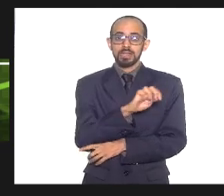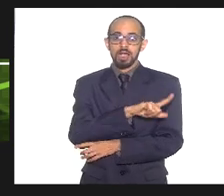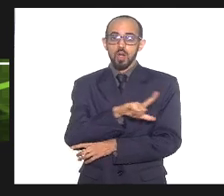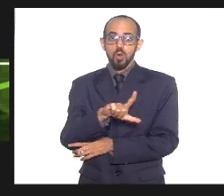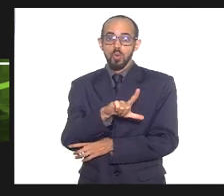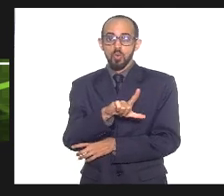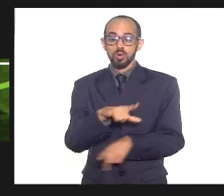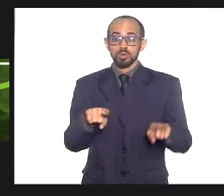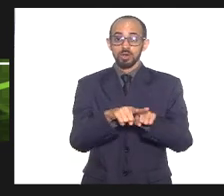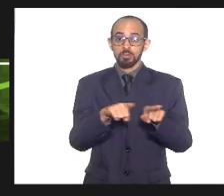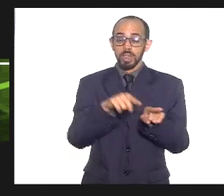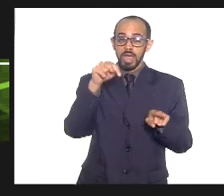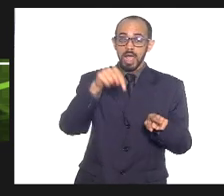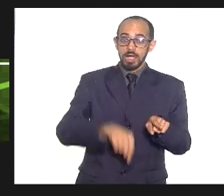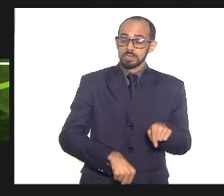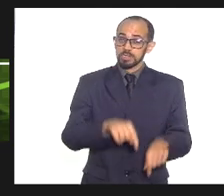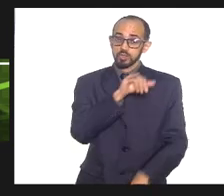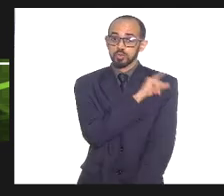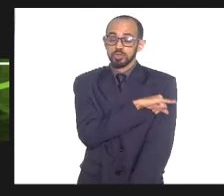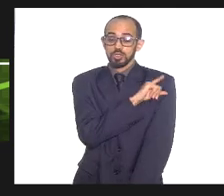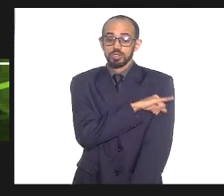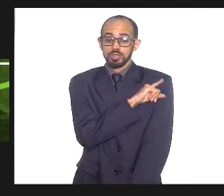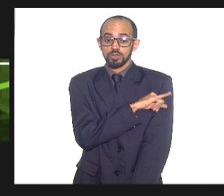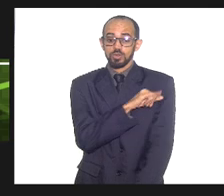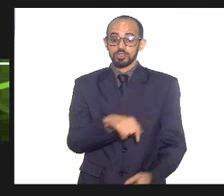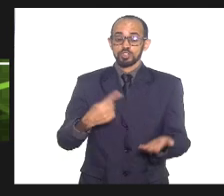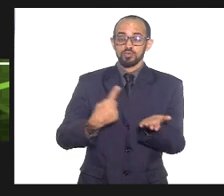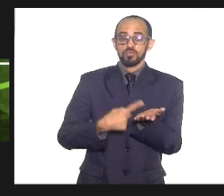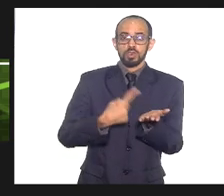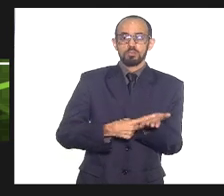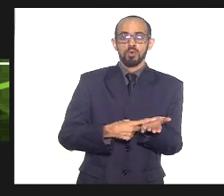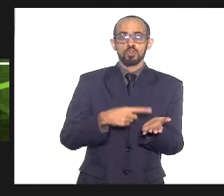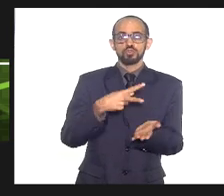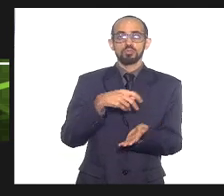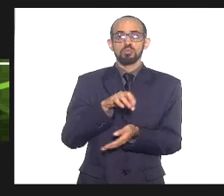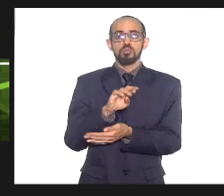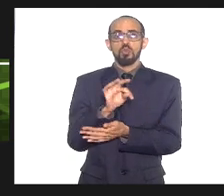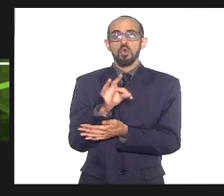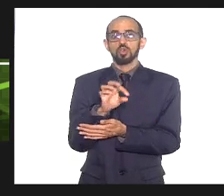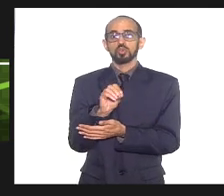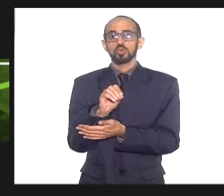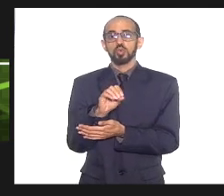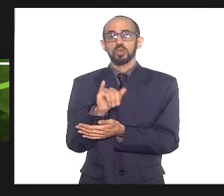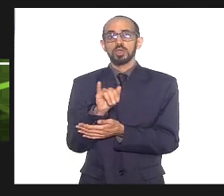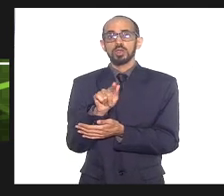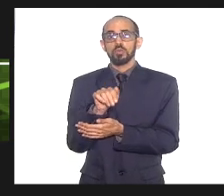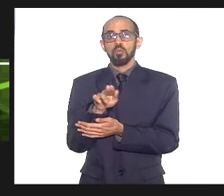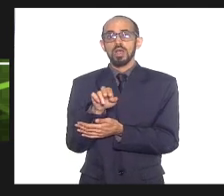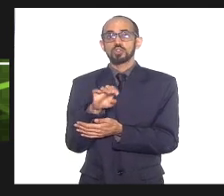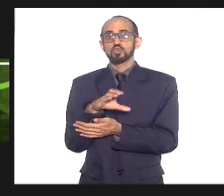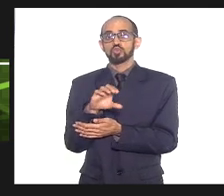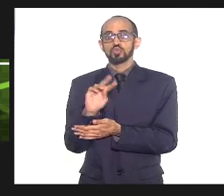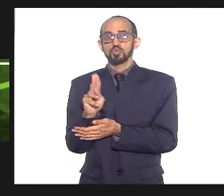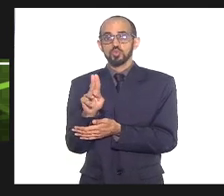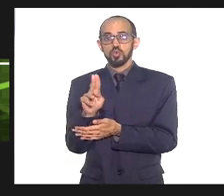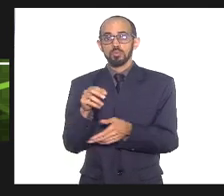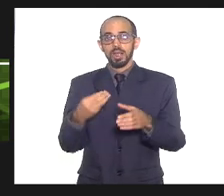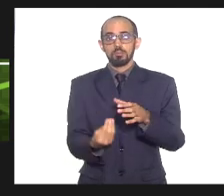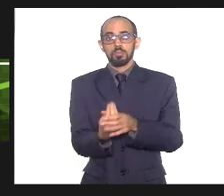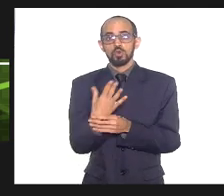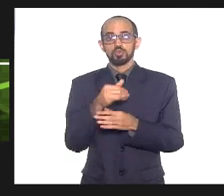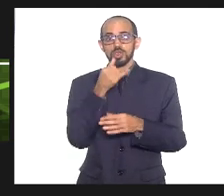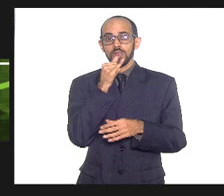Janeiro, firmamos um memorando de entendimento com o Porto do Açu para desenvolvimento de um projeto de energia solar,